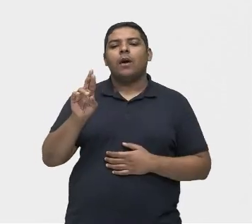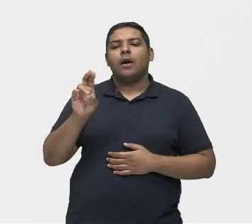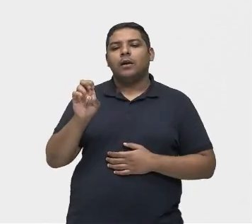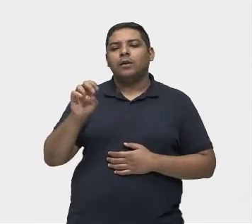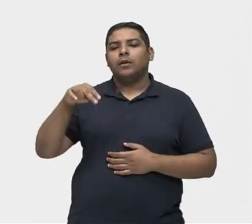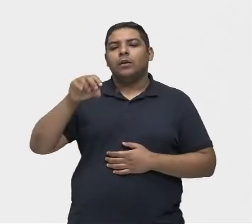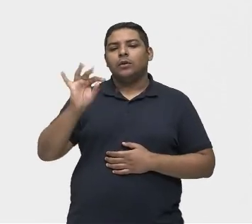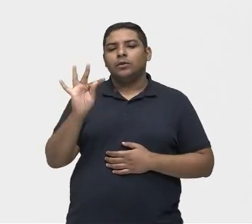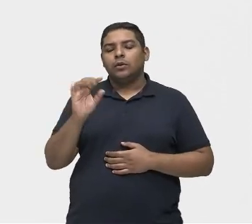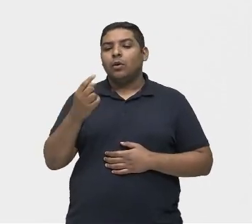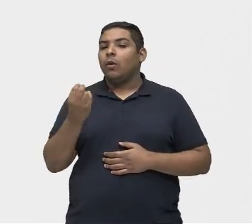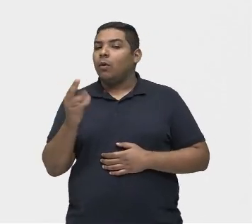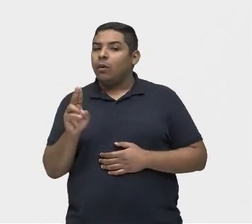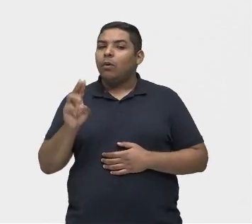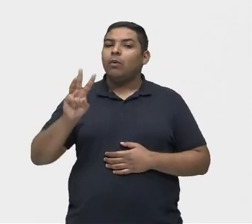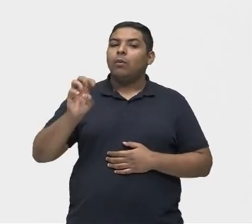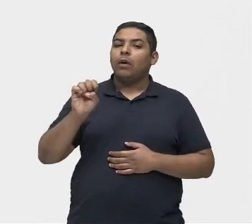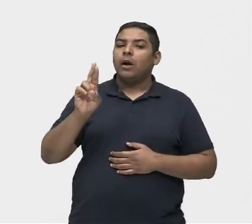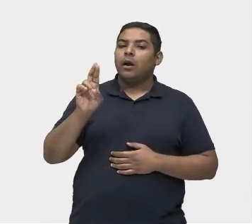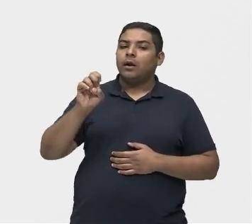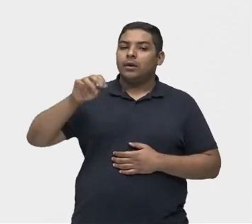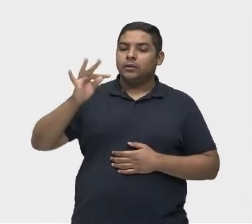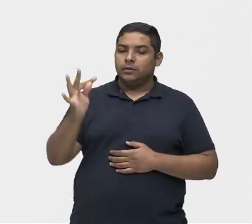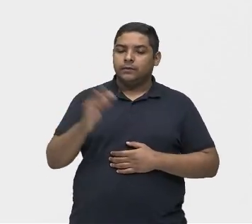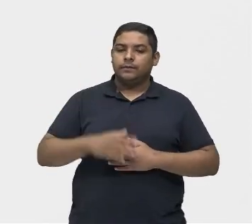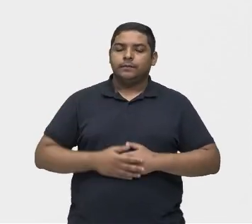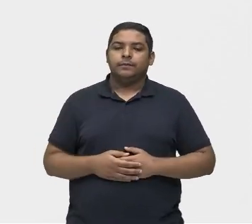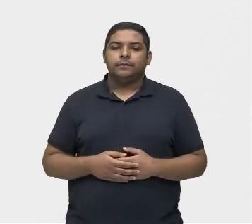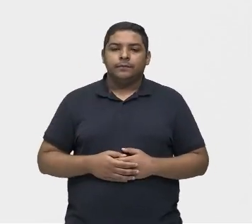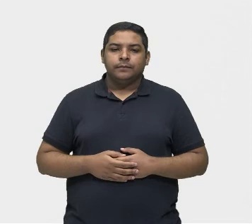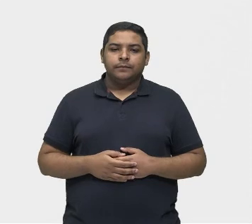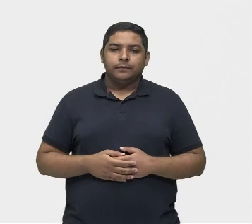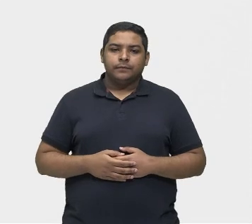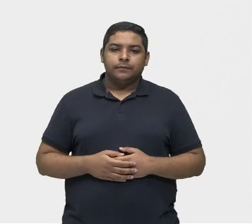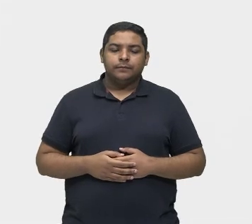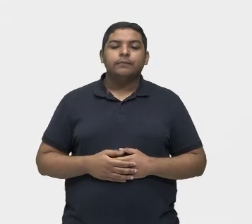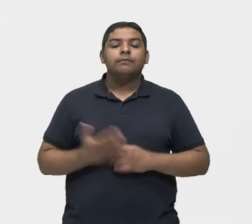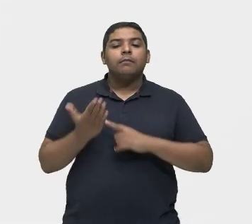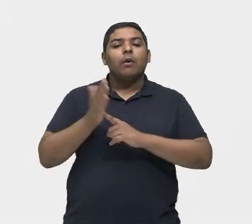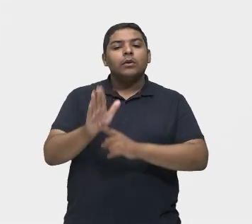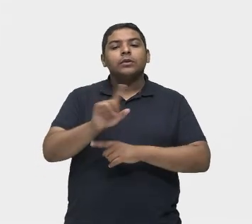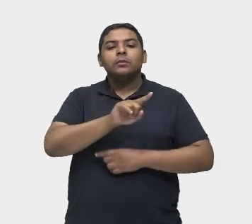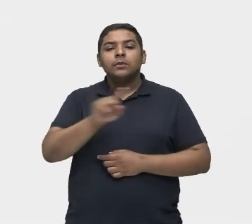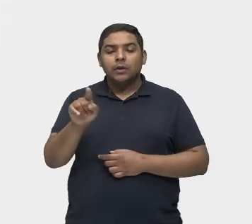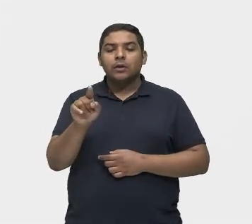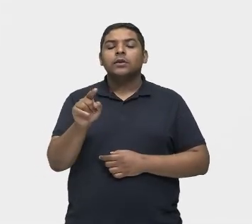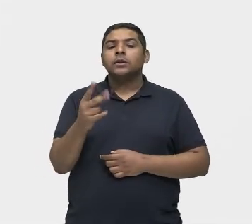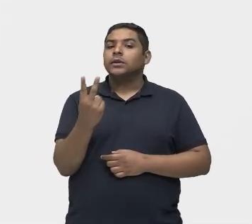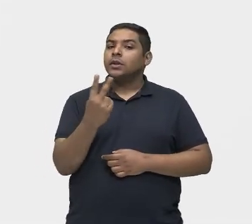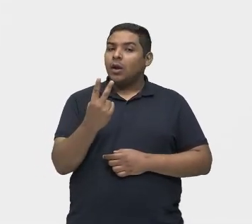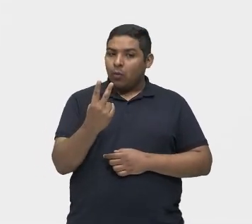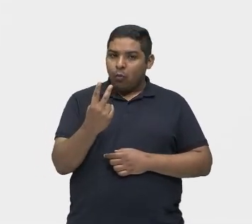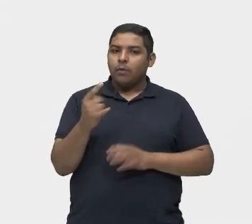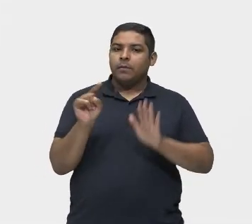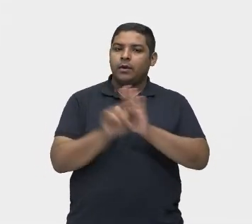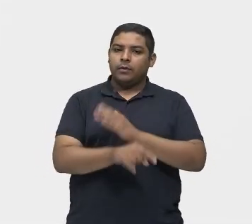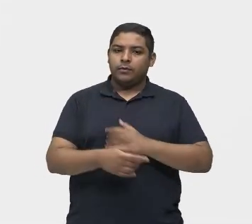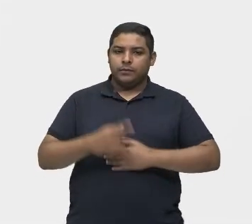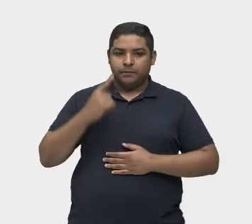duas opções, a forma abreviada e a forma não abreviada. Vou mostrar para vocês agora a questão 2, para a gente rever e fazer a correção